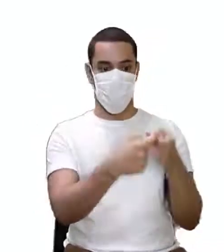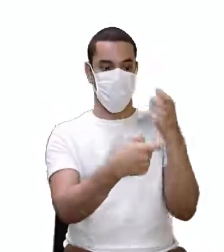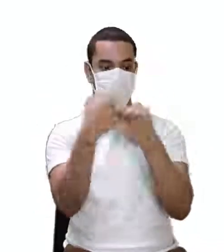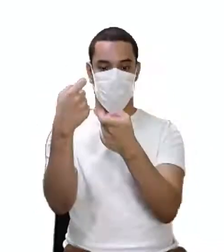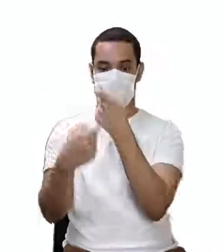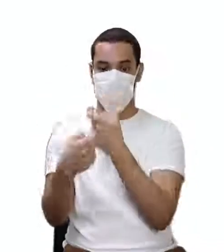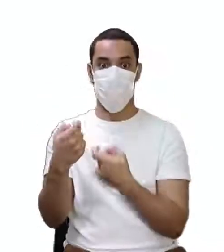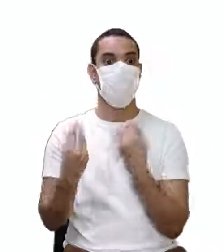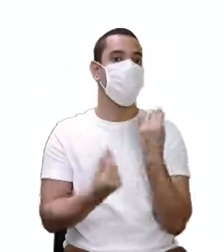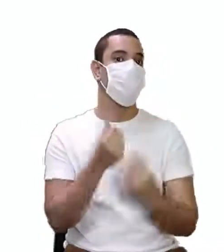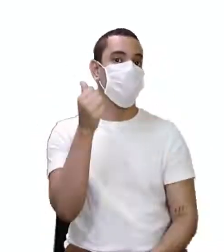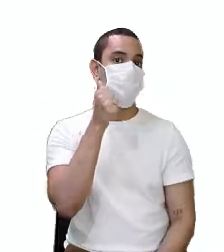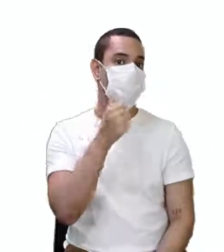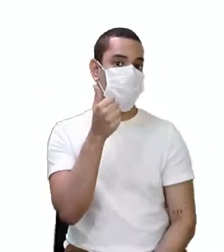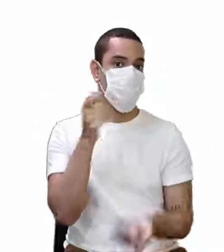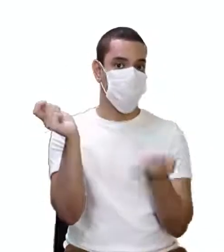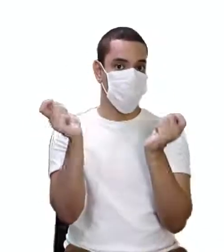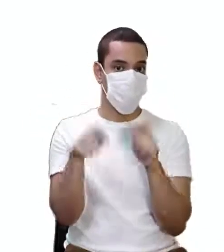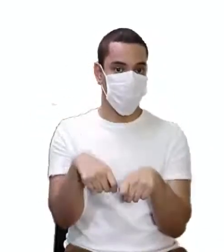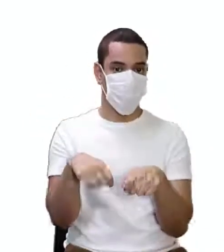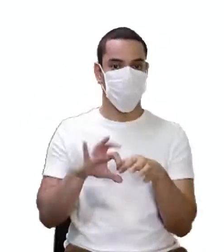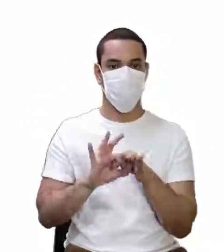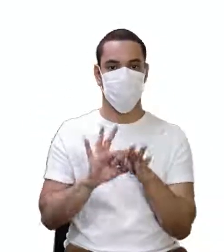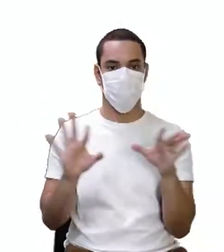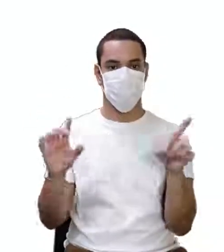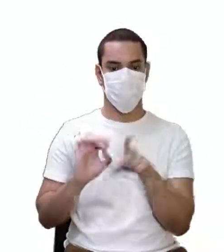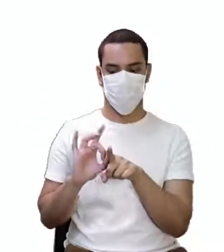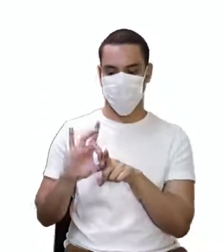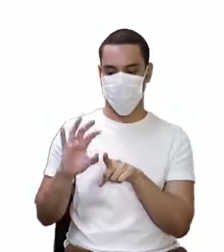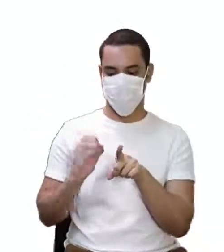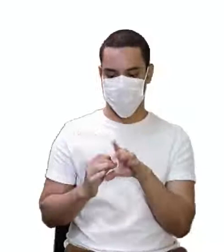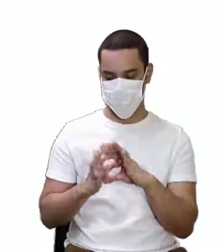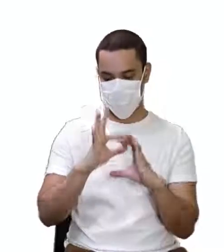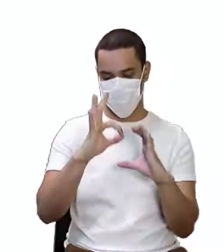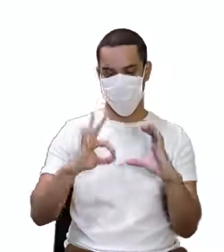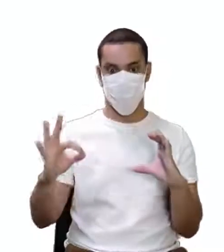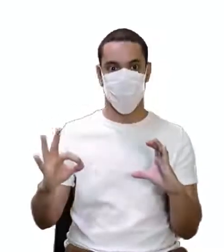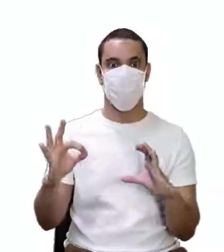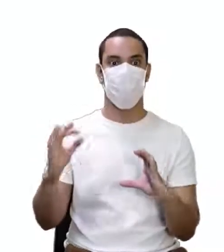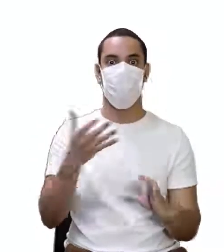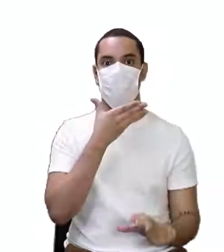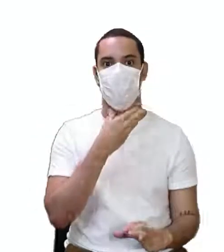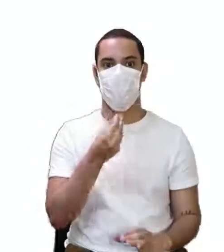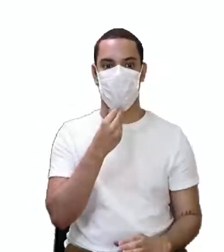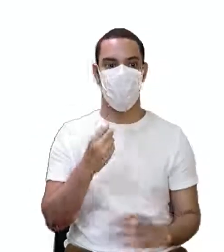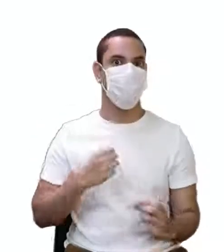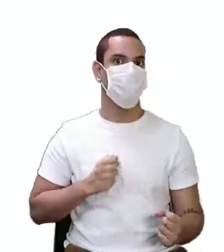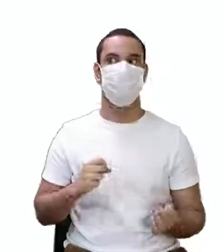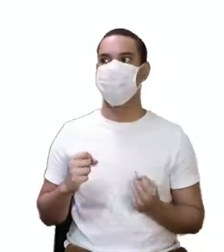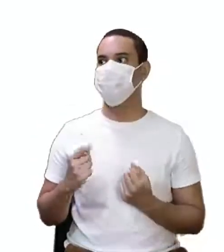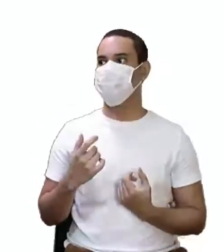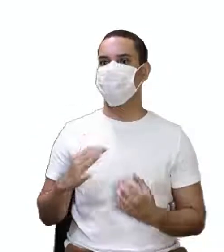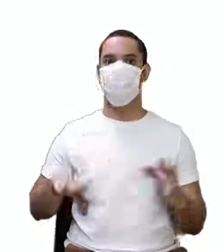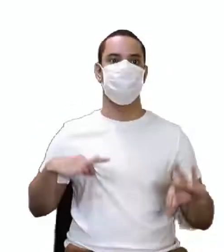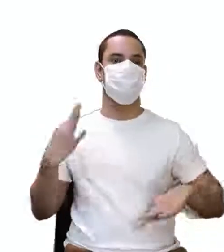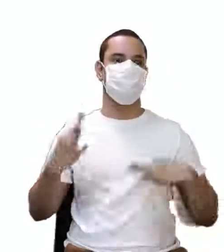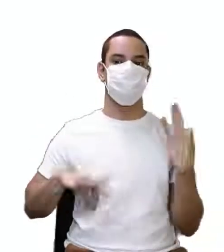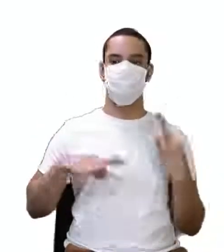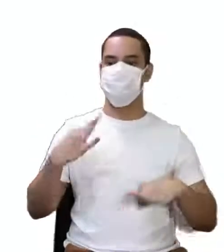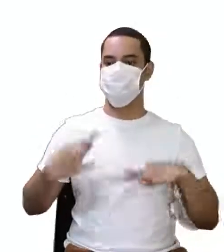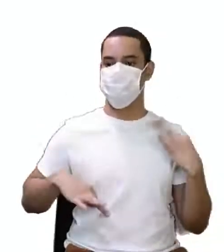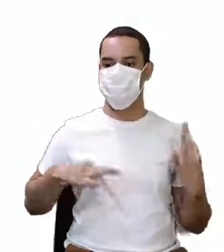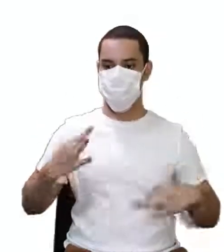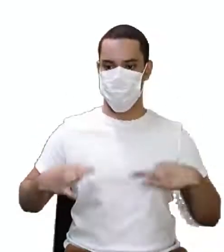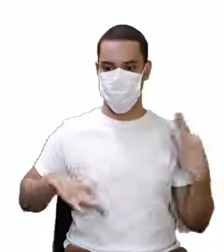as fêmeas estão férteis, quando elas começam a liberar os feromônios dela para deixar os machos aí enlouquecidos, né?